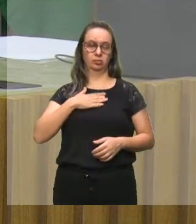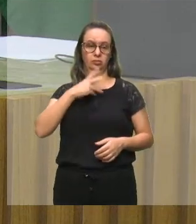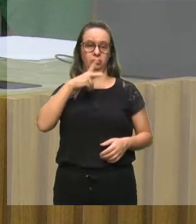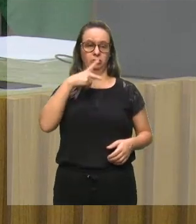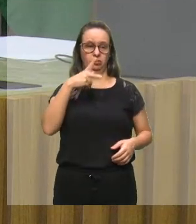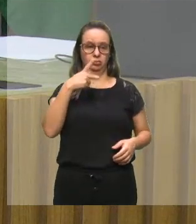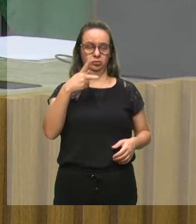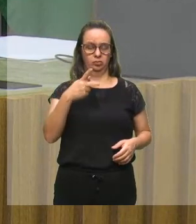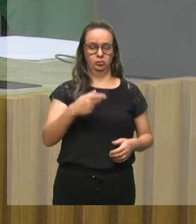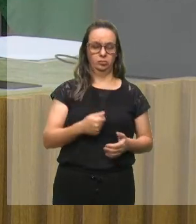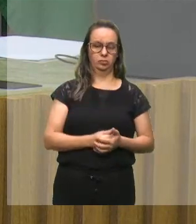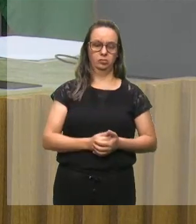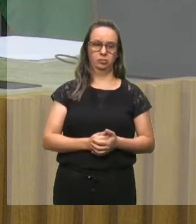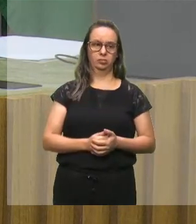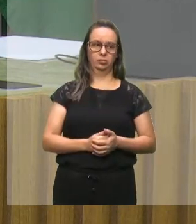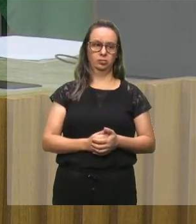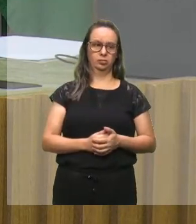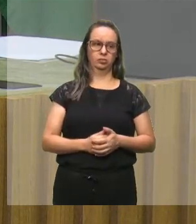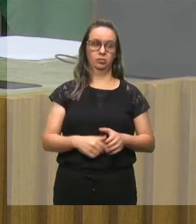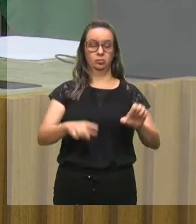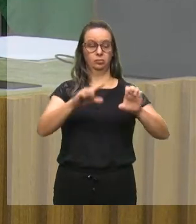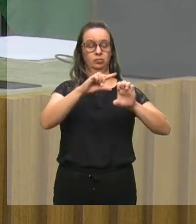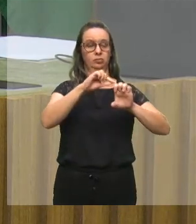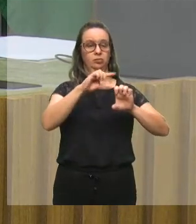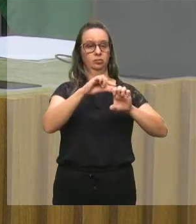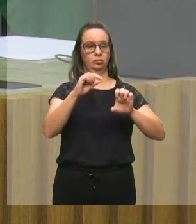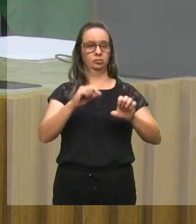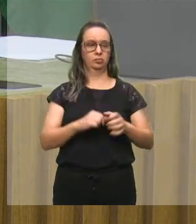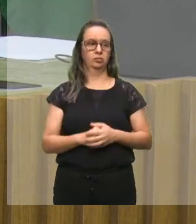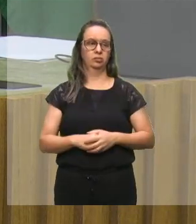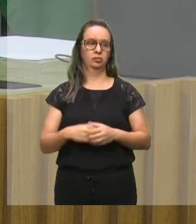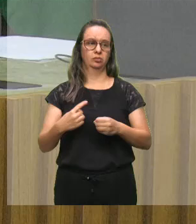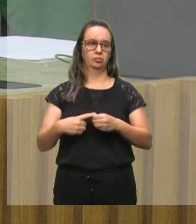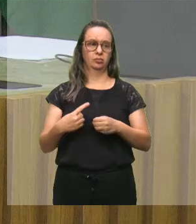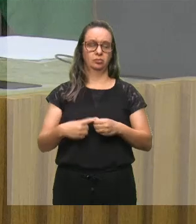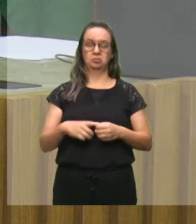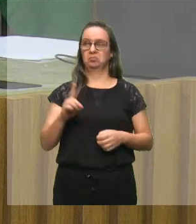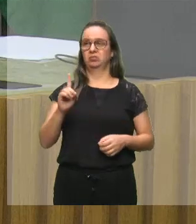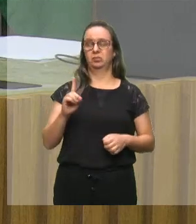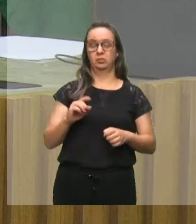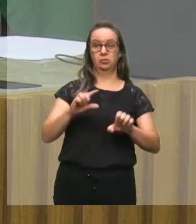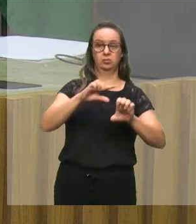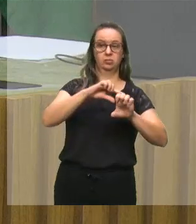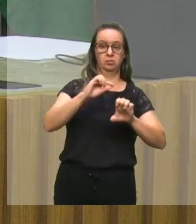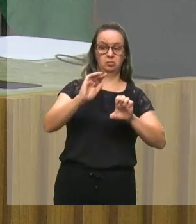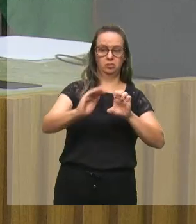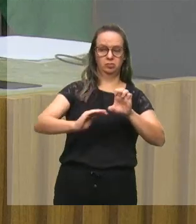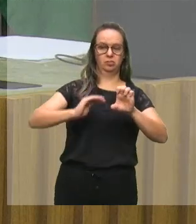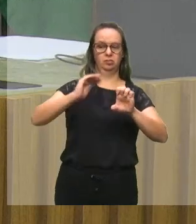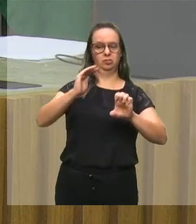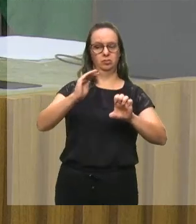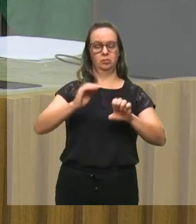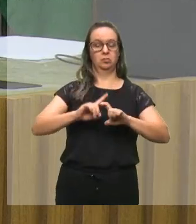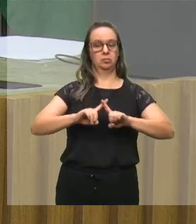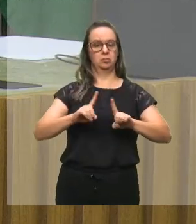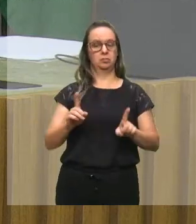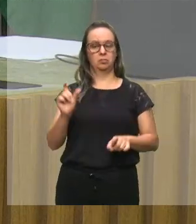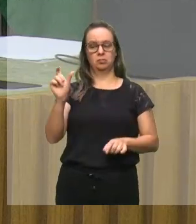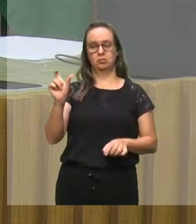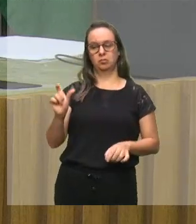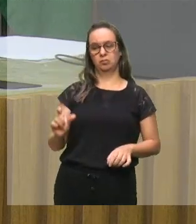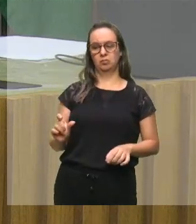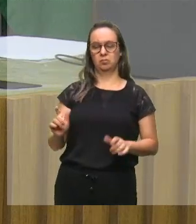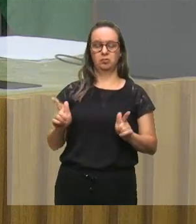sobre a questão do empreendedorismo na cidade, mas não um empreendedor grande, mas um empreendedor pequeno, um empreendedor que vende aquele